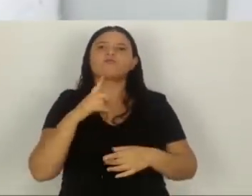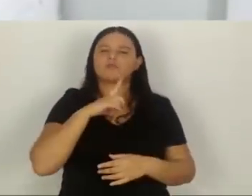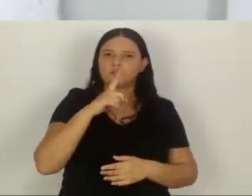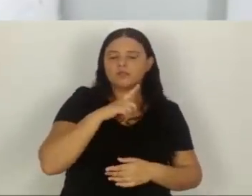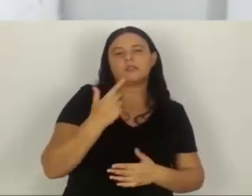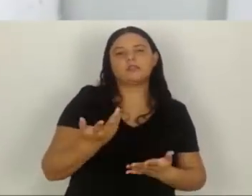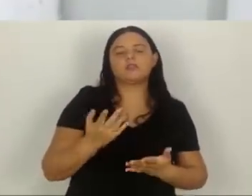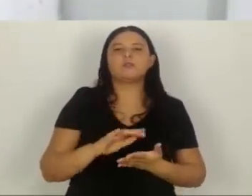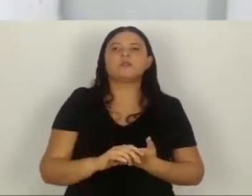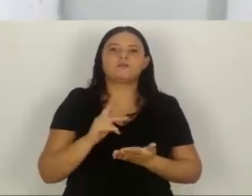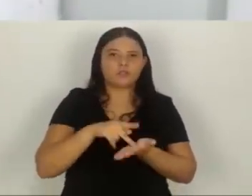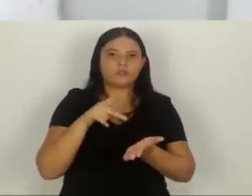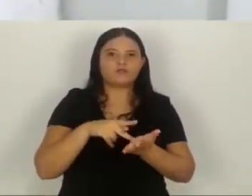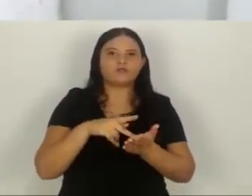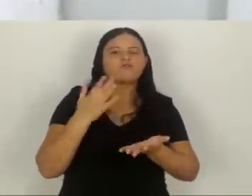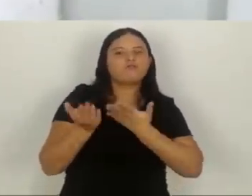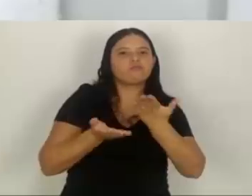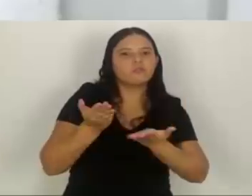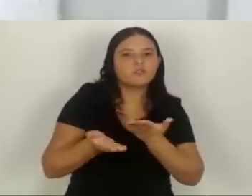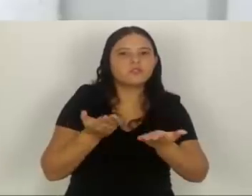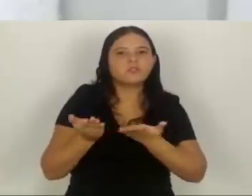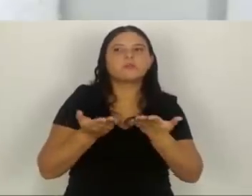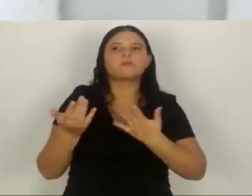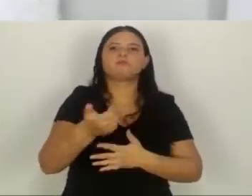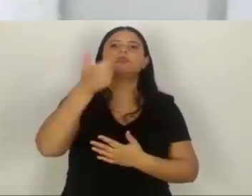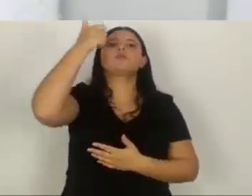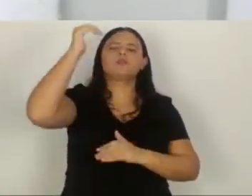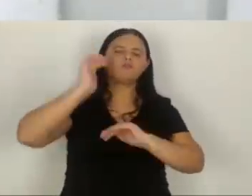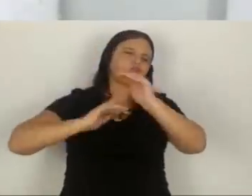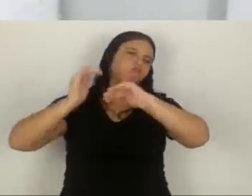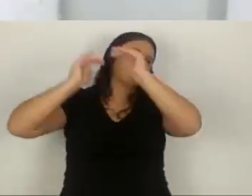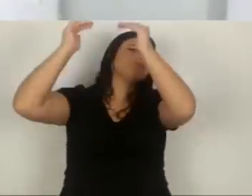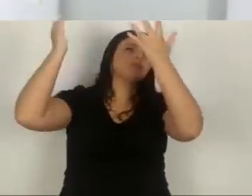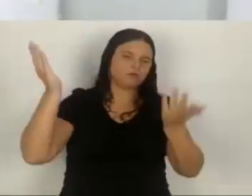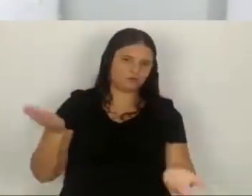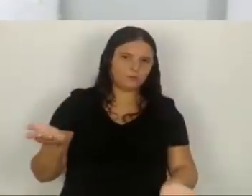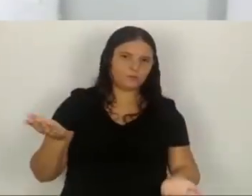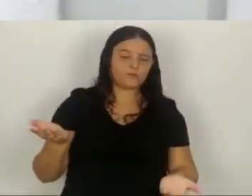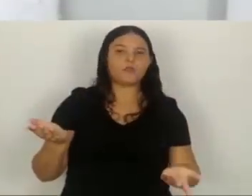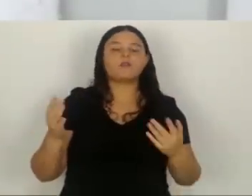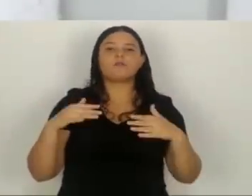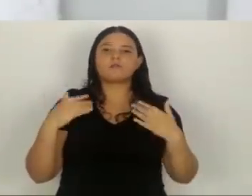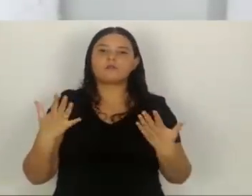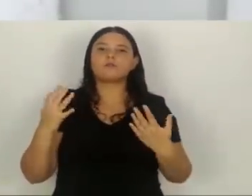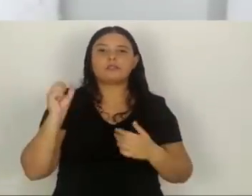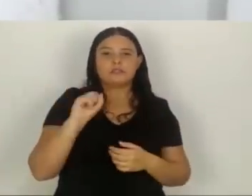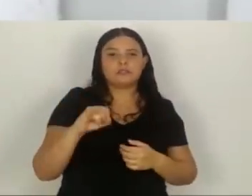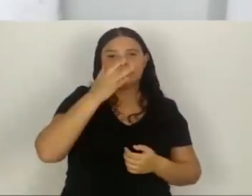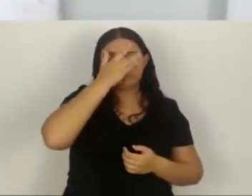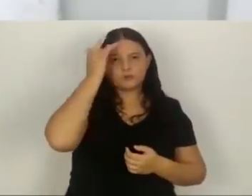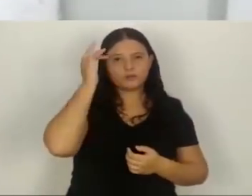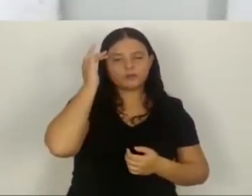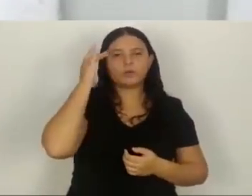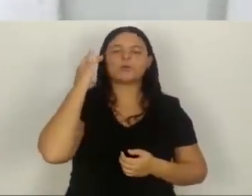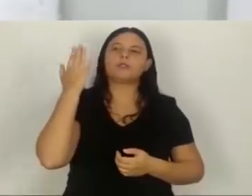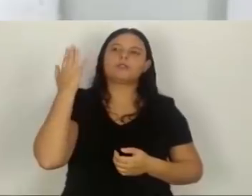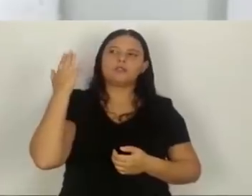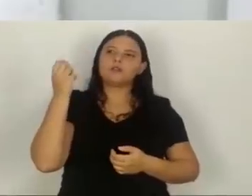não é verdade? O tratamento melhorou, avançou muito, né? Então, se a pessoa